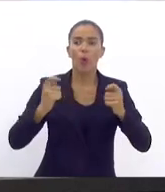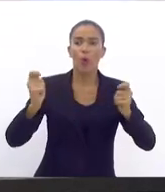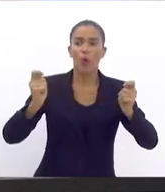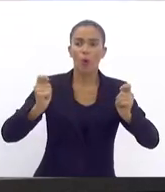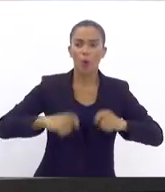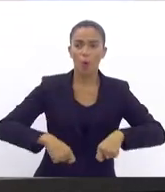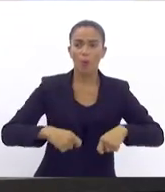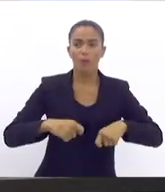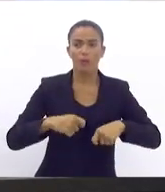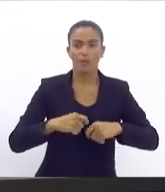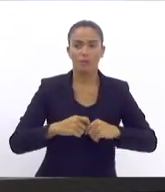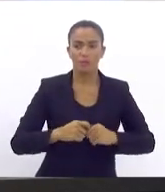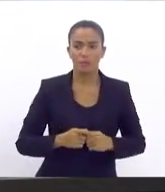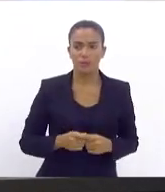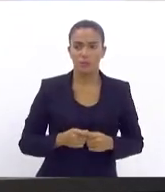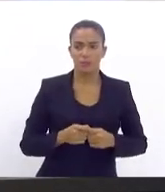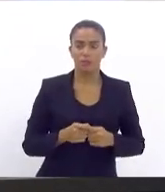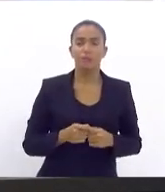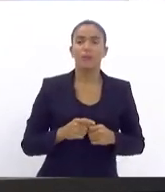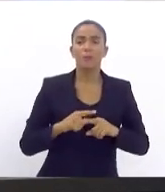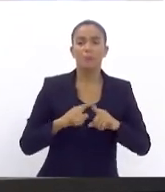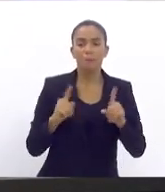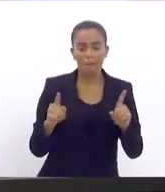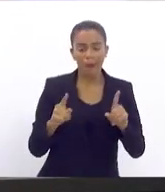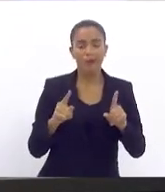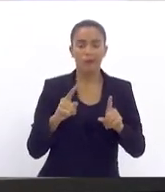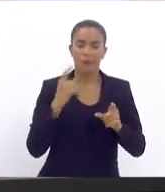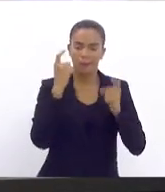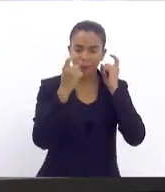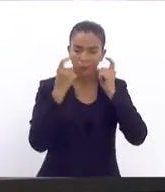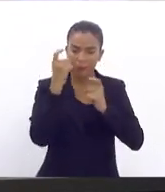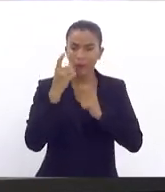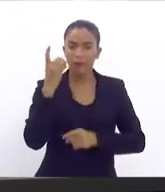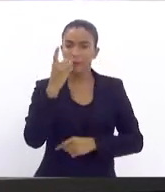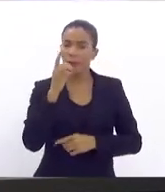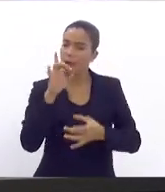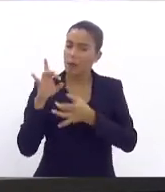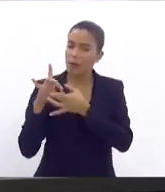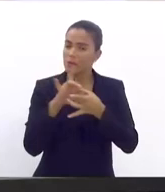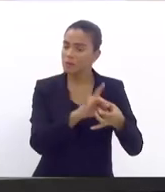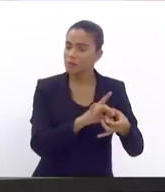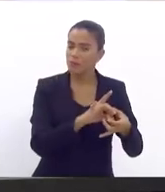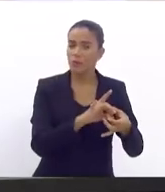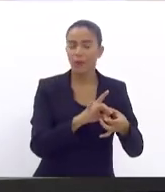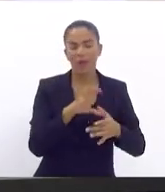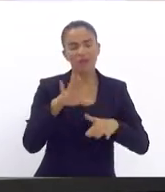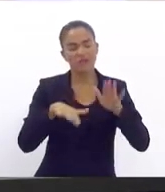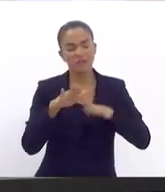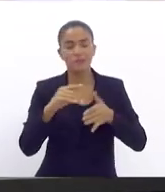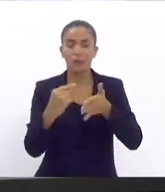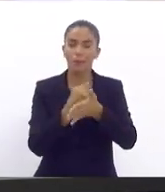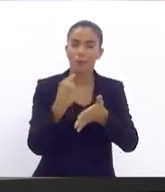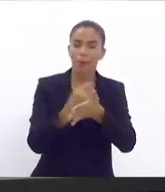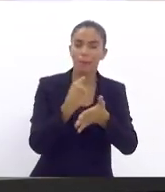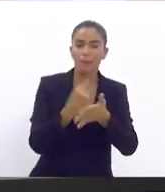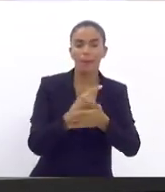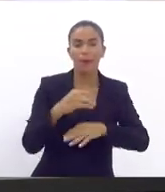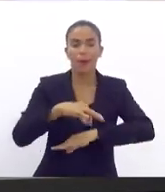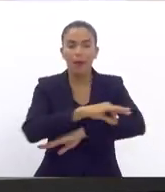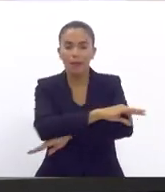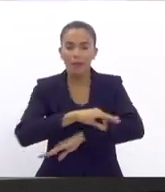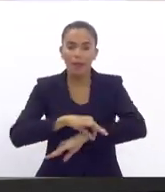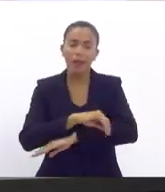competência, né, de tombamento. Mas eu entendo que a preocupação da deputada deve ser no sentido de que a gente, às vezes, é muito questionado por arquitetos,